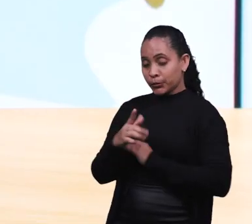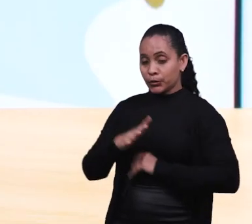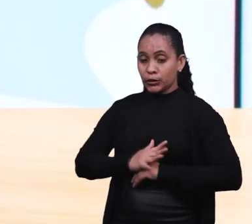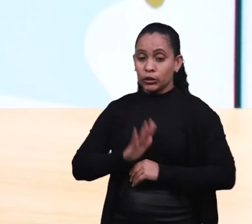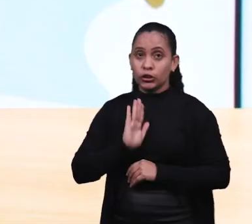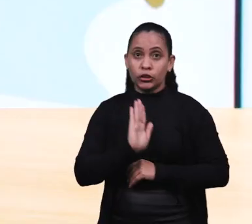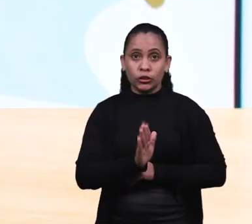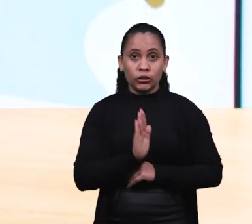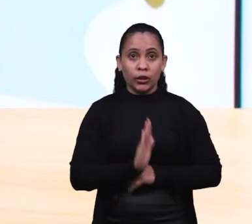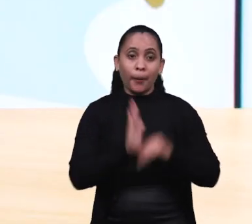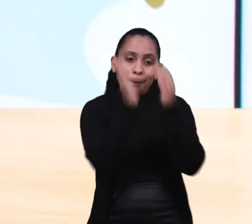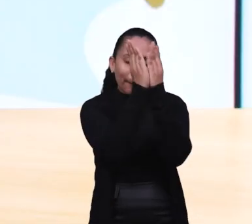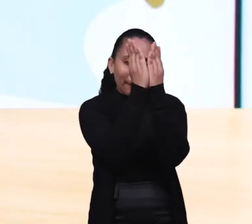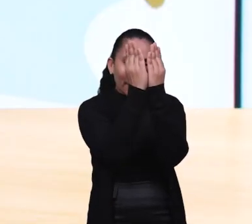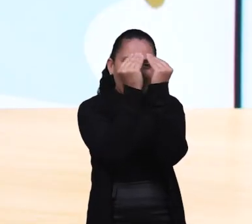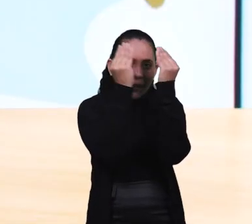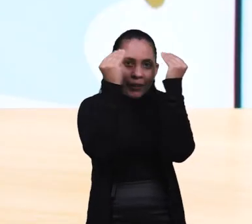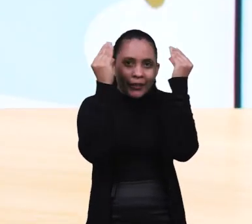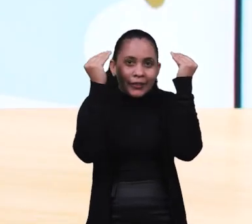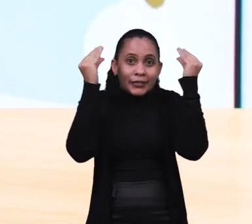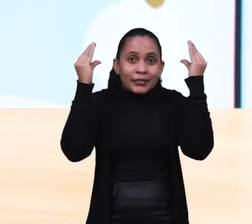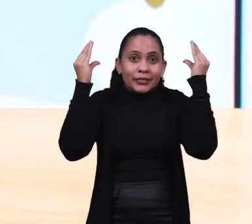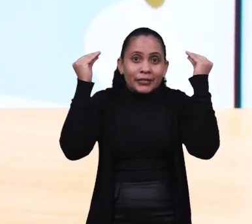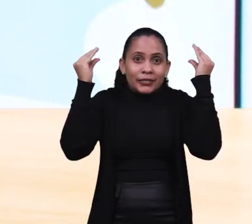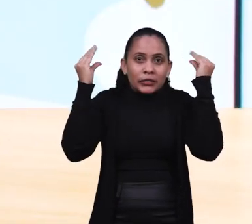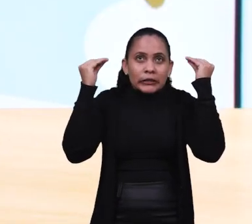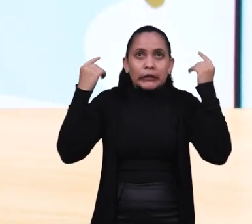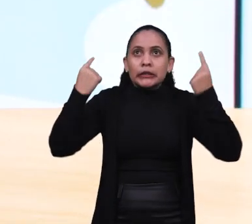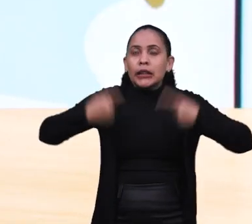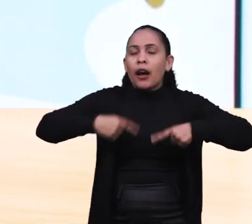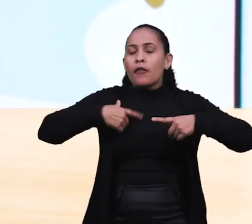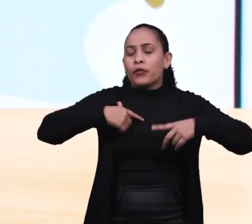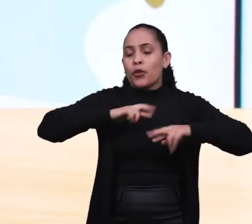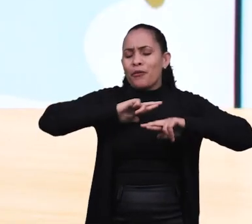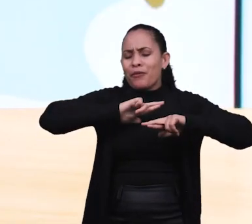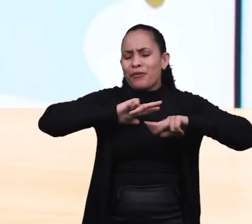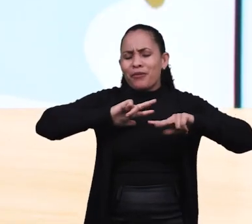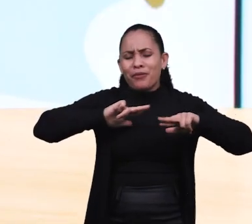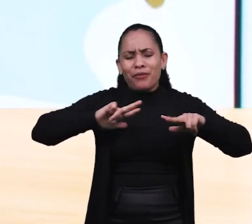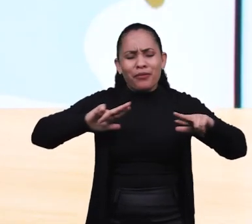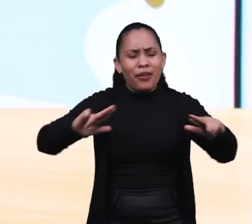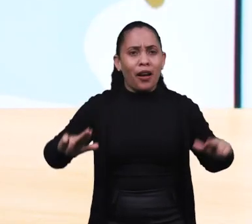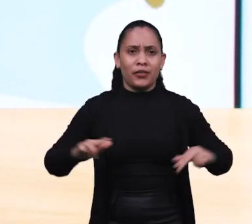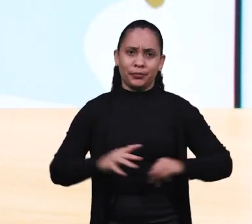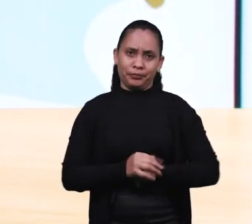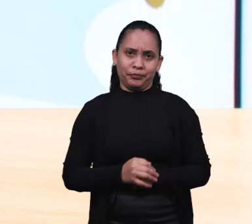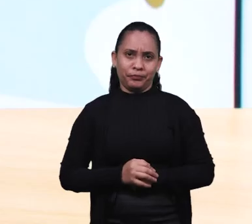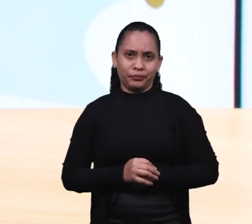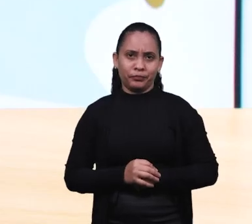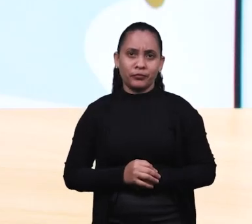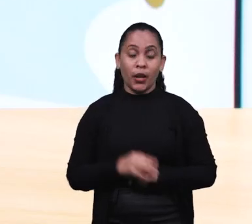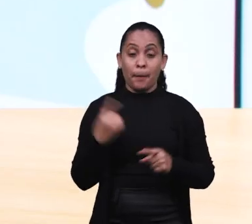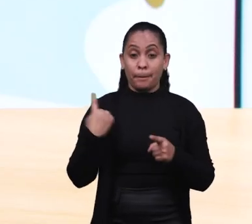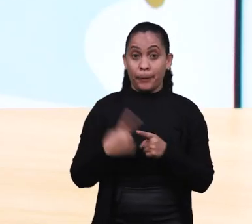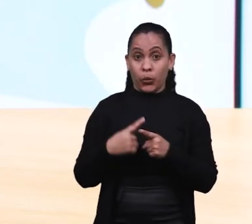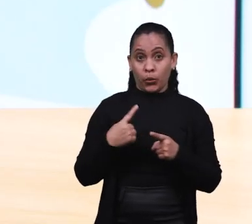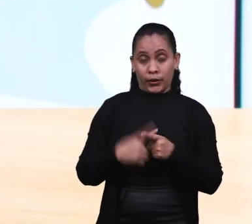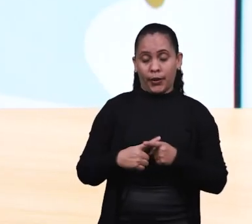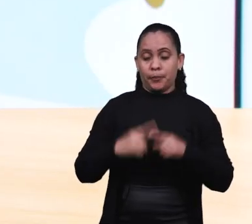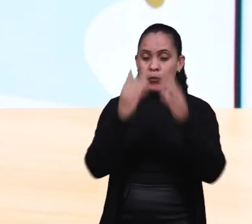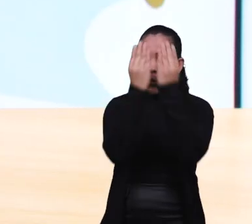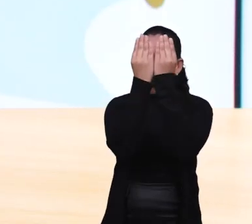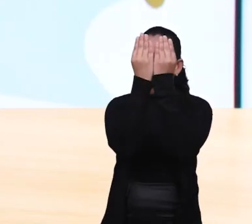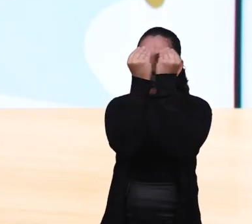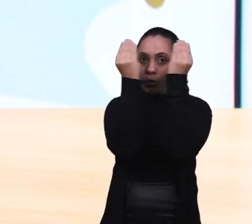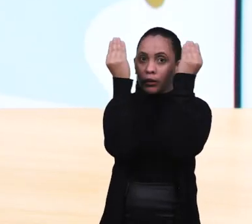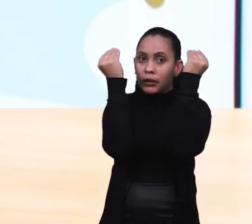déficit de atenção e hiperatividade tive diversos desafios, porque o TDAH é uma condição